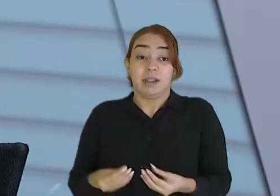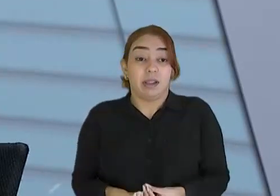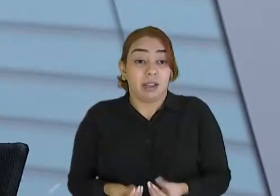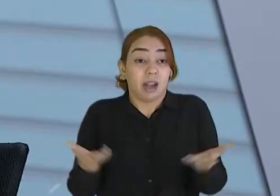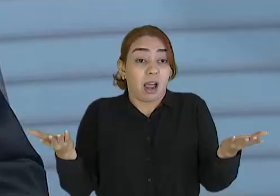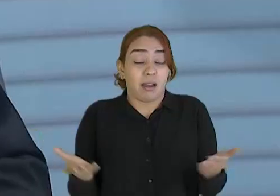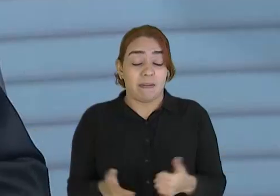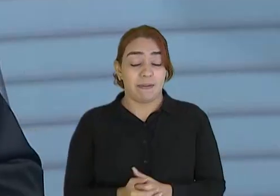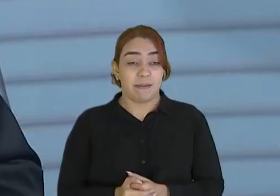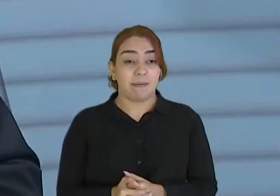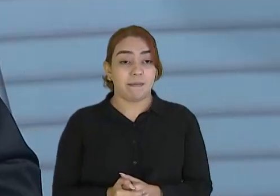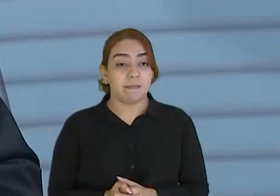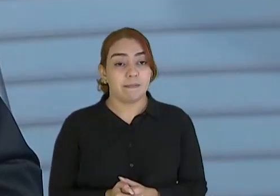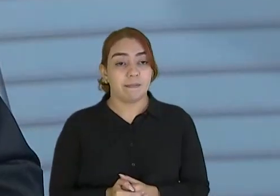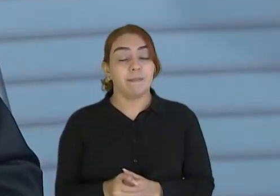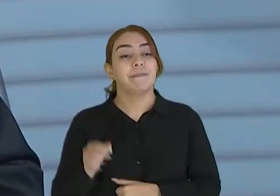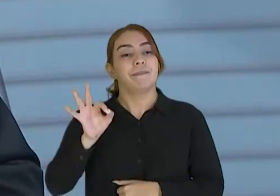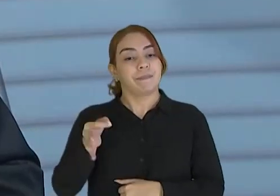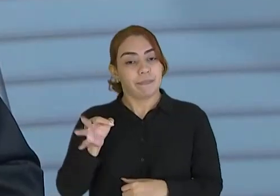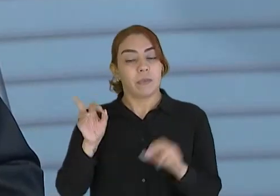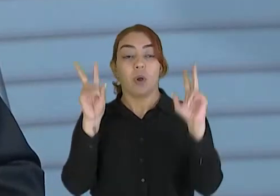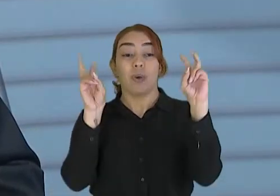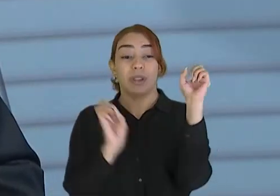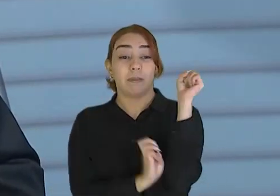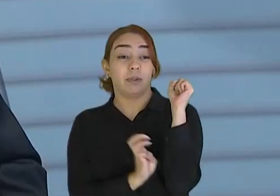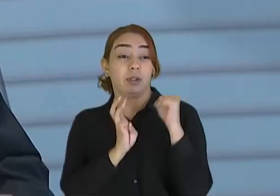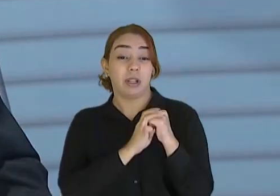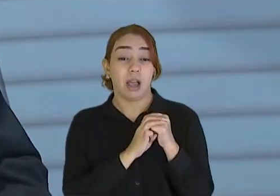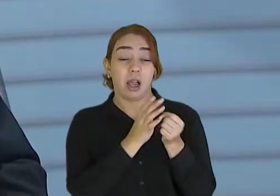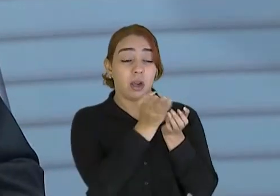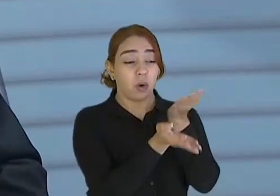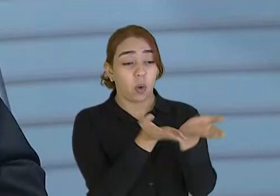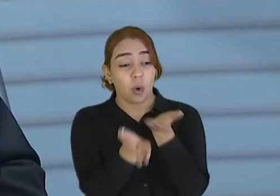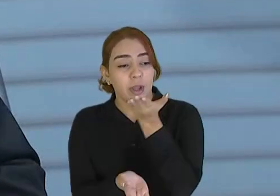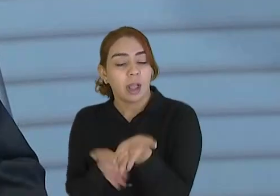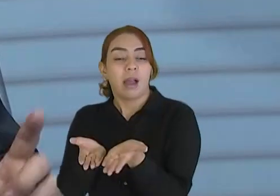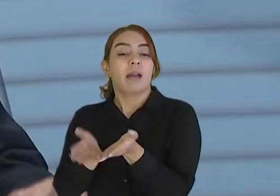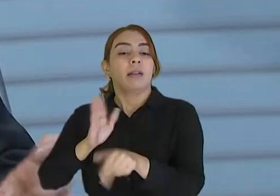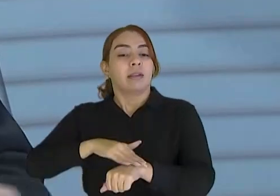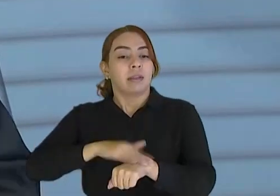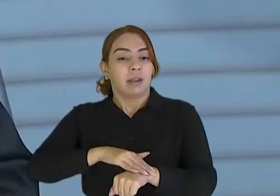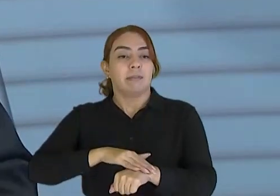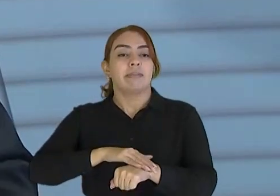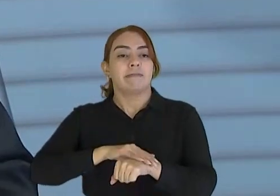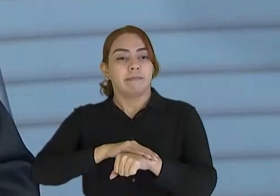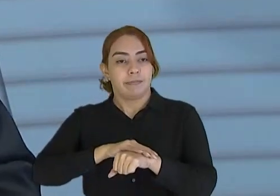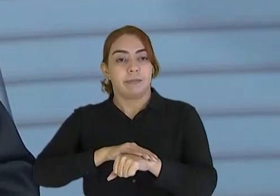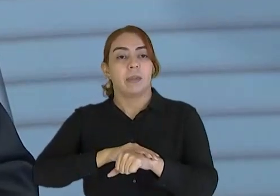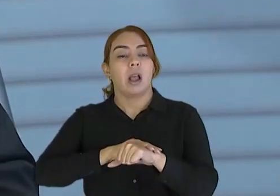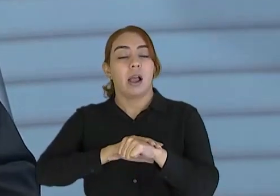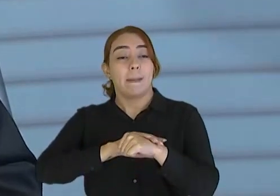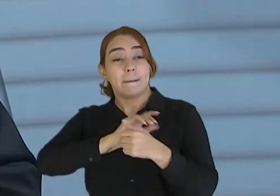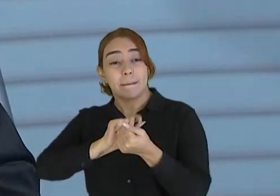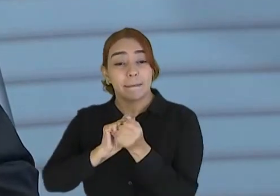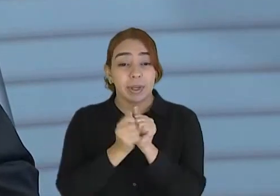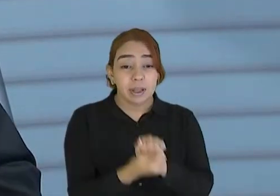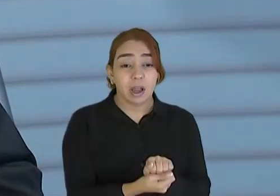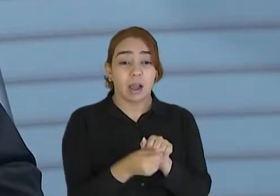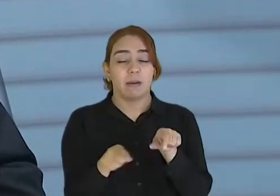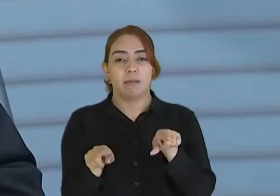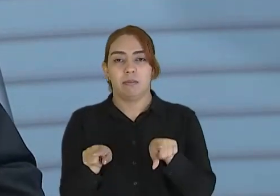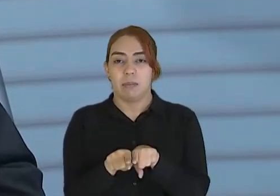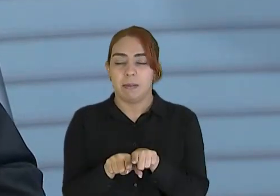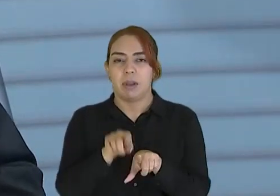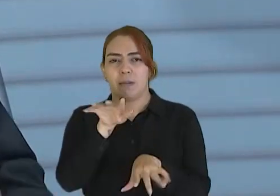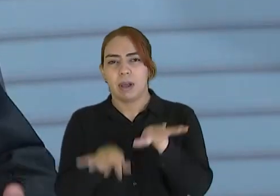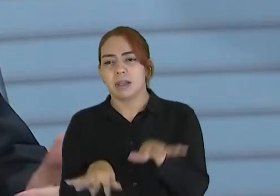assim, essa questão da sustentabilidade, dessa proteção, da regeneração. E não é só isso. Assim, nós temos bens